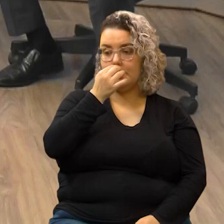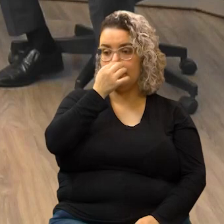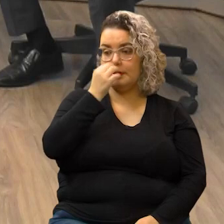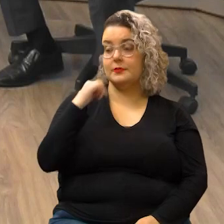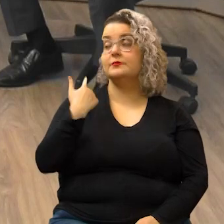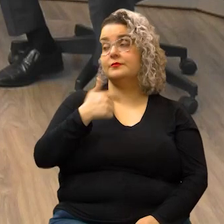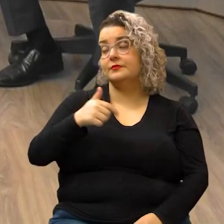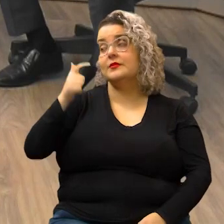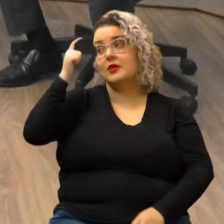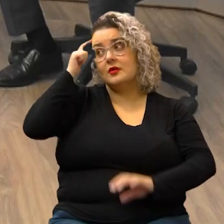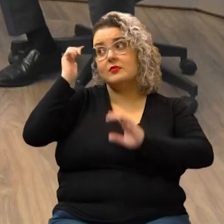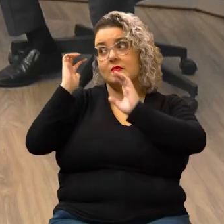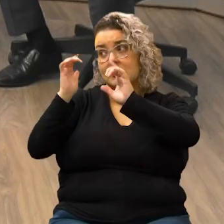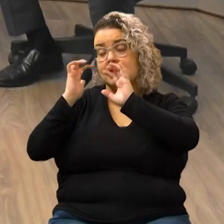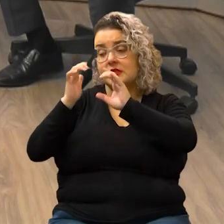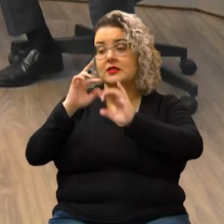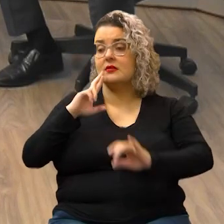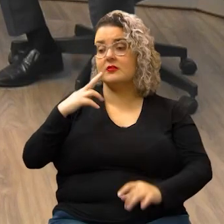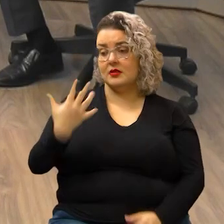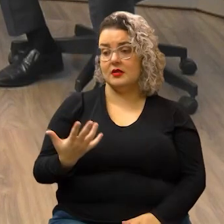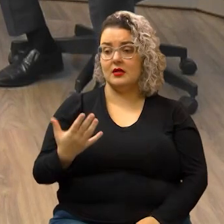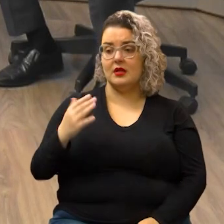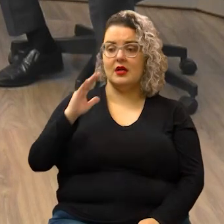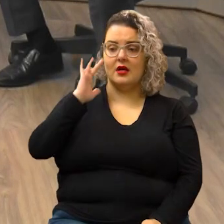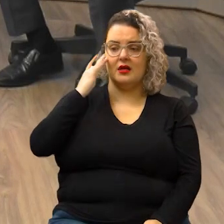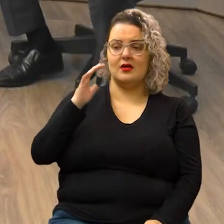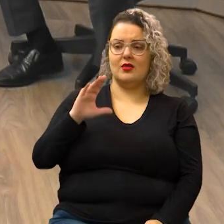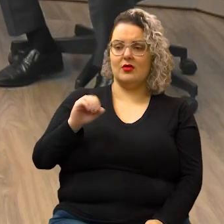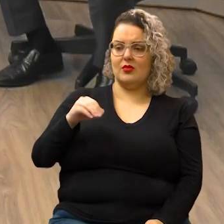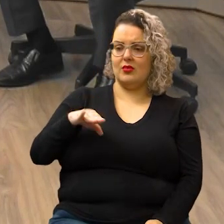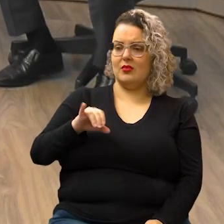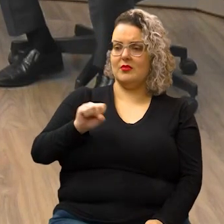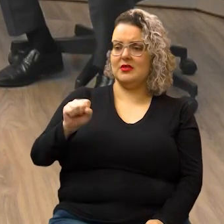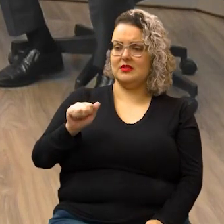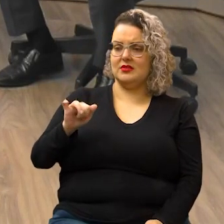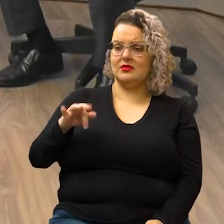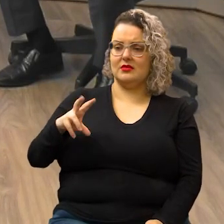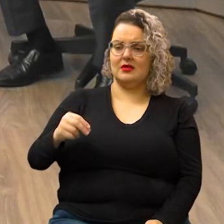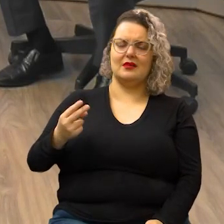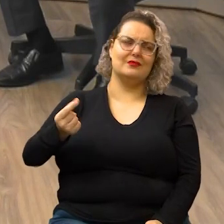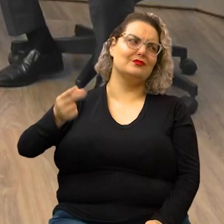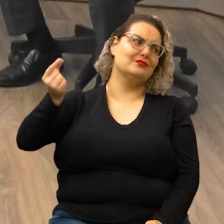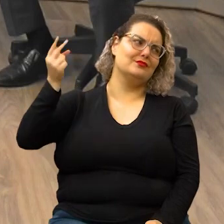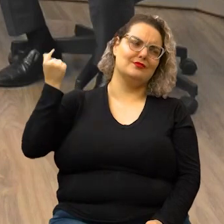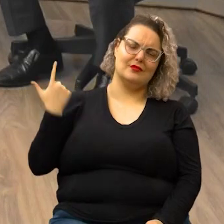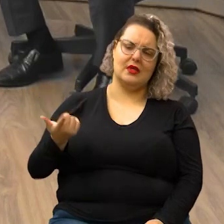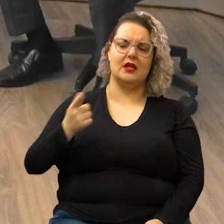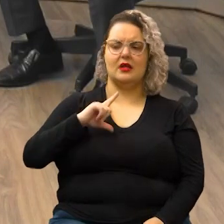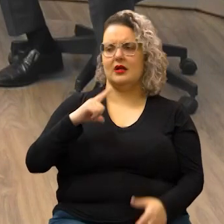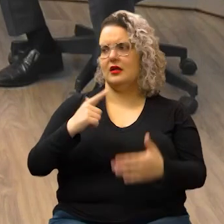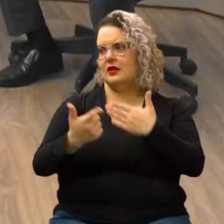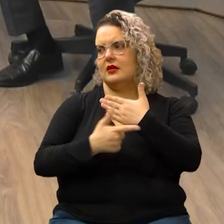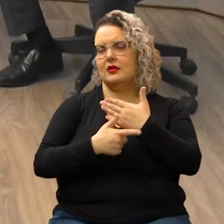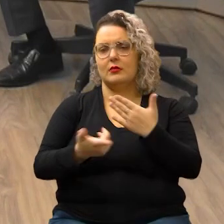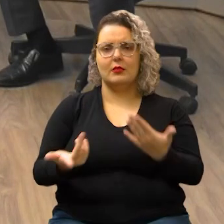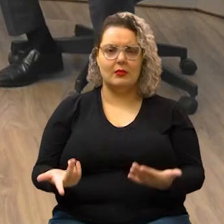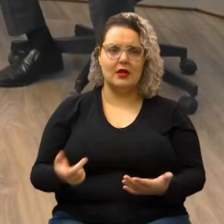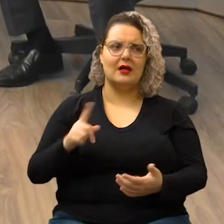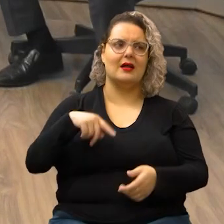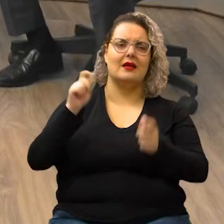pensar soluções. Eu acho que o comissariado já está aí há quanto tempo que existe isso, né? E eles cumprem um papel, são voluntários,